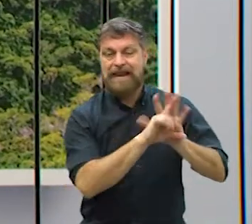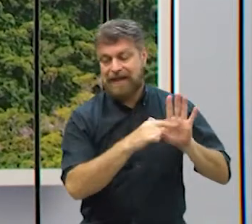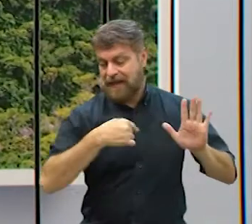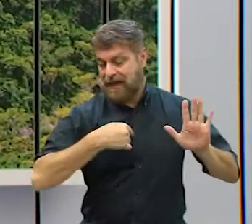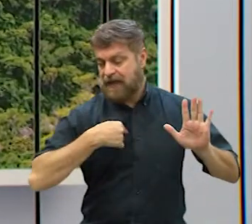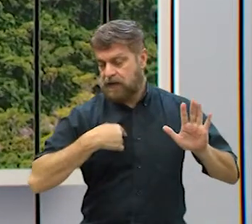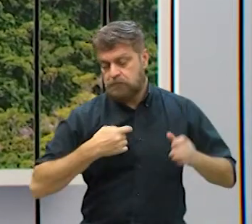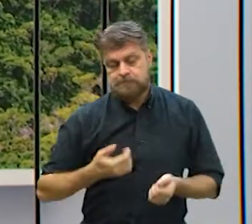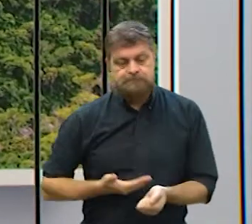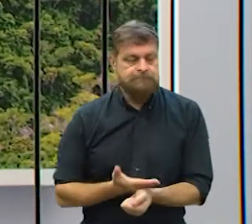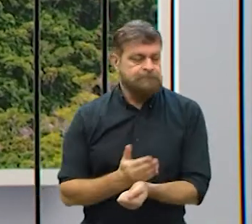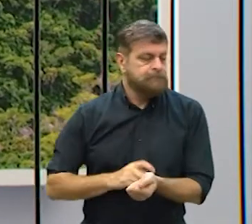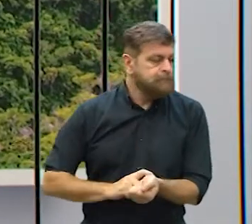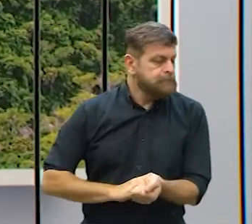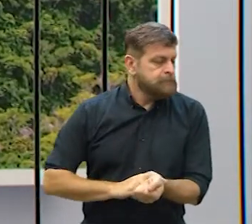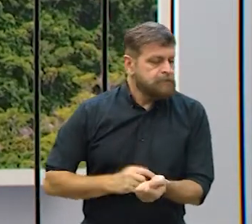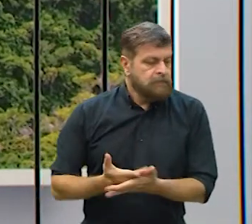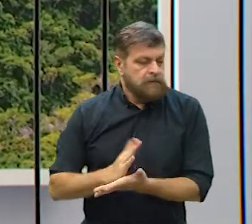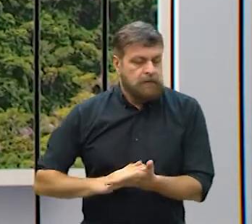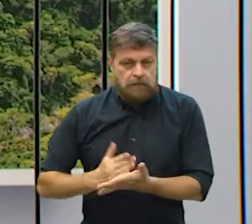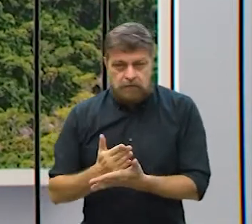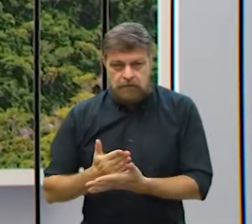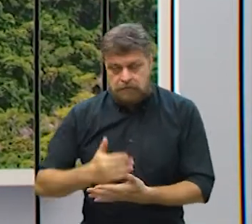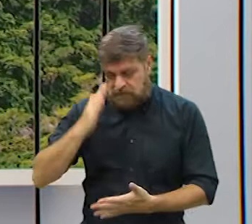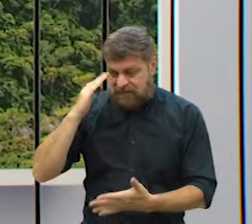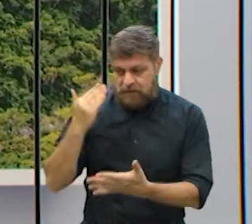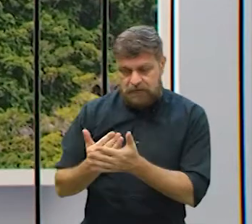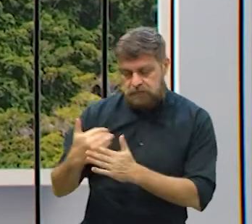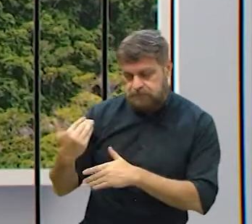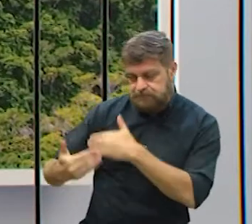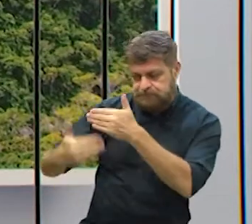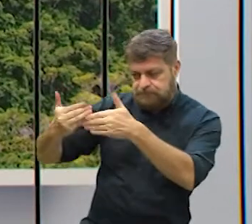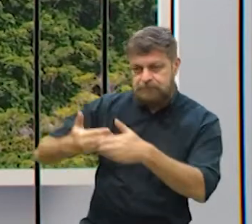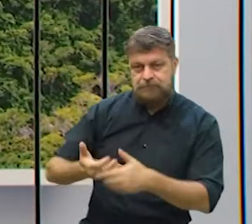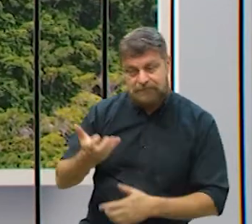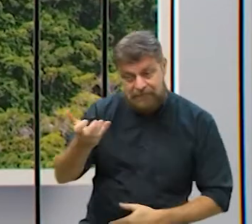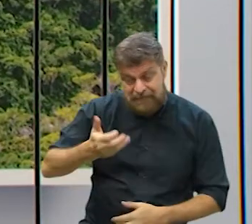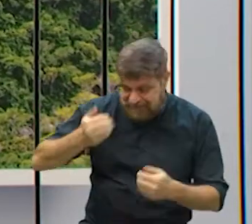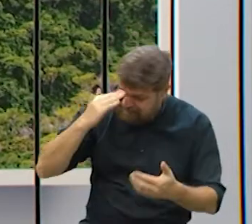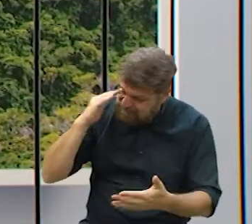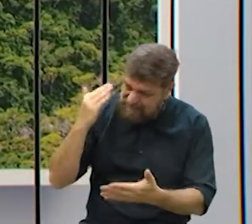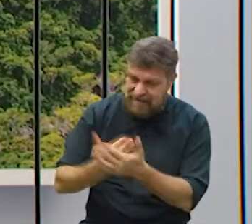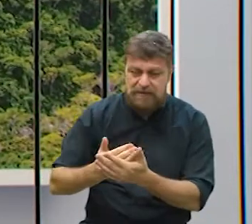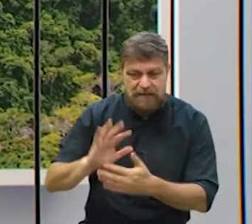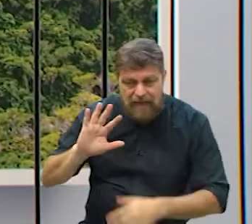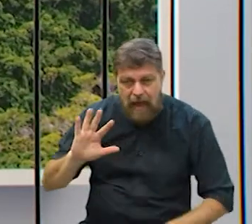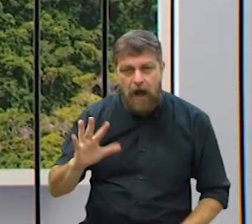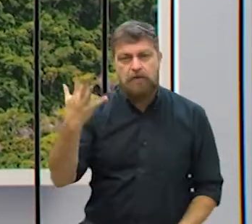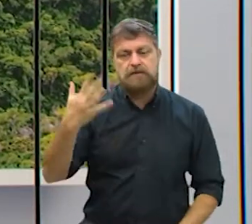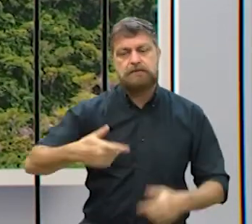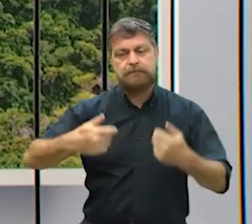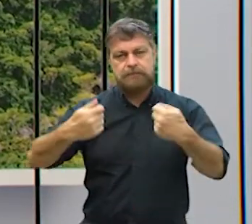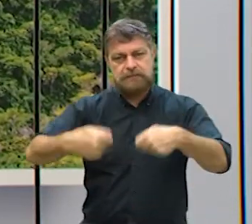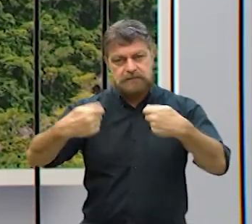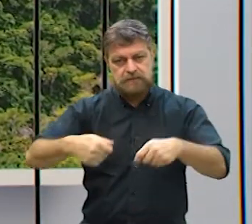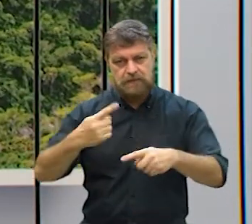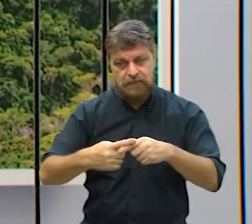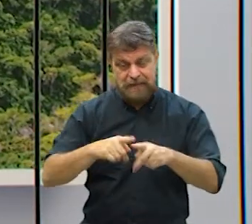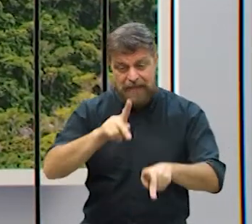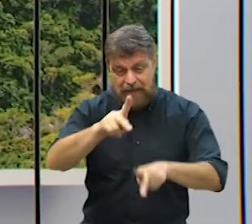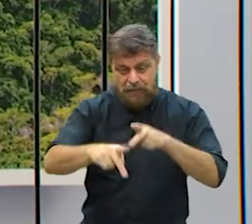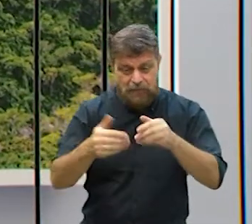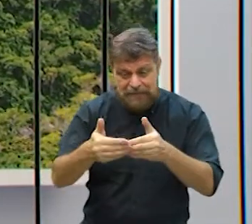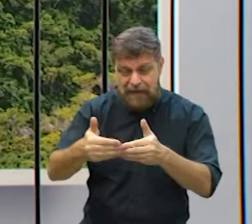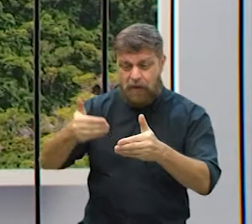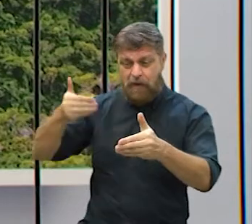legislador, não sou executor. E eu acredito que a evolução tem que acontecer mesmo, porque a